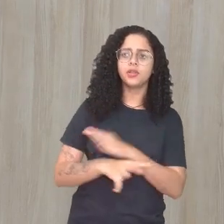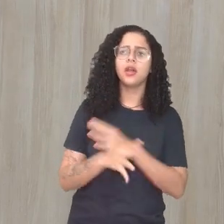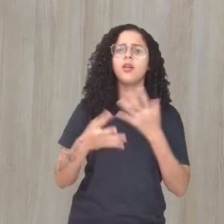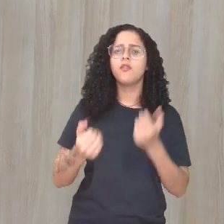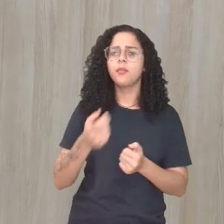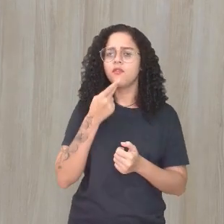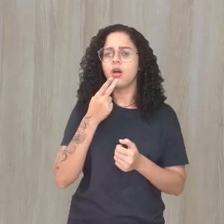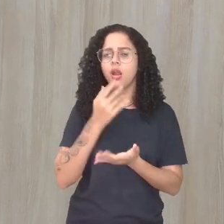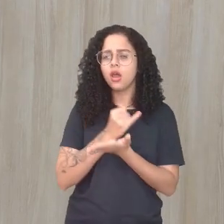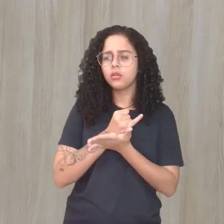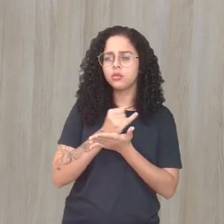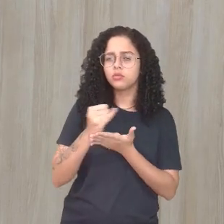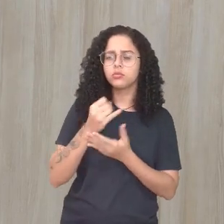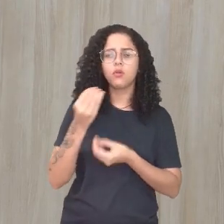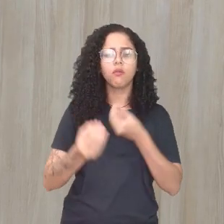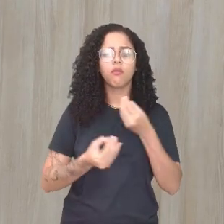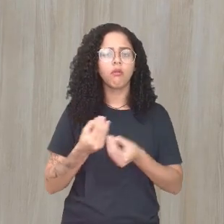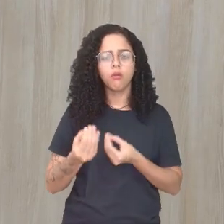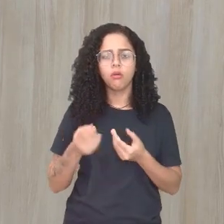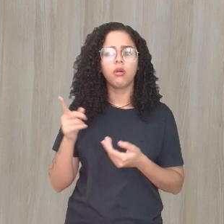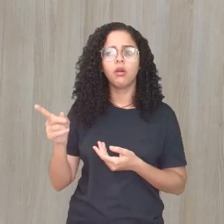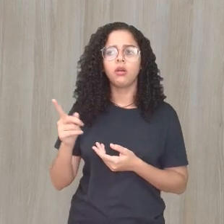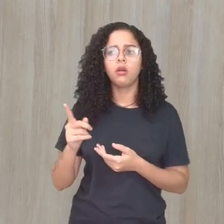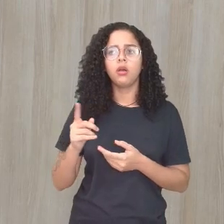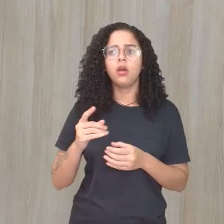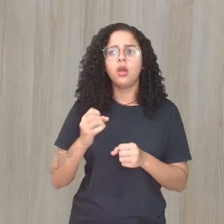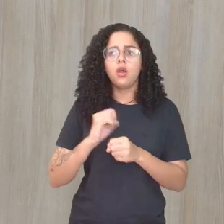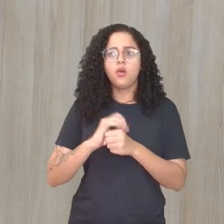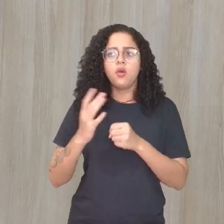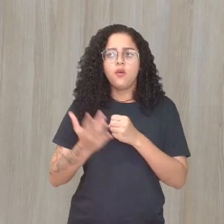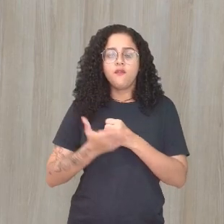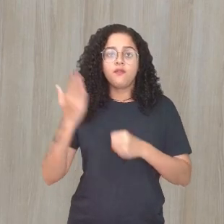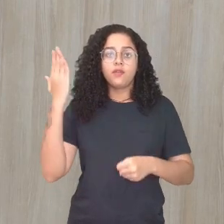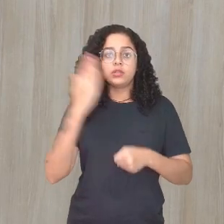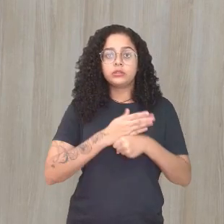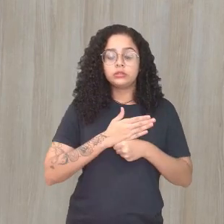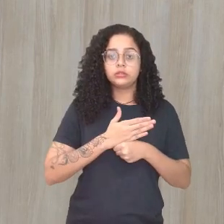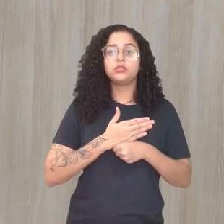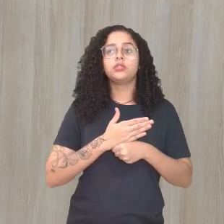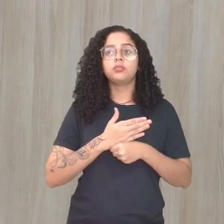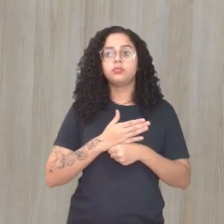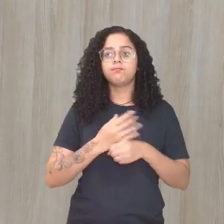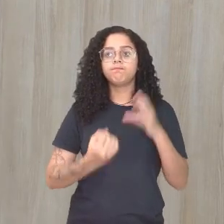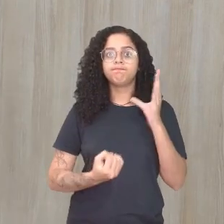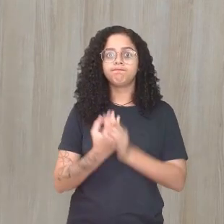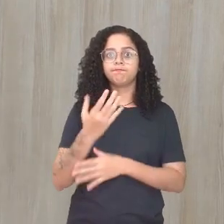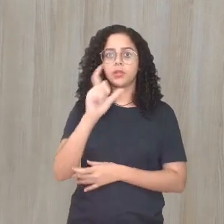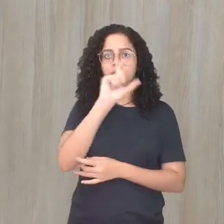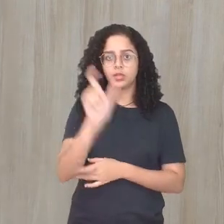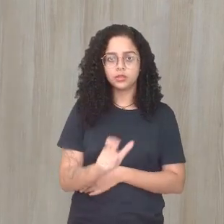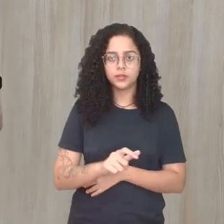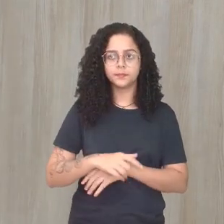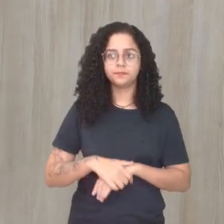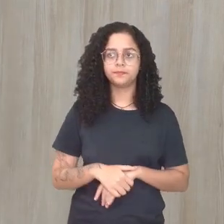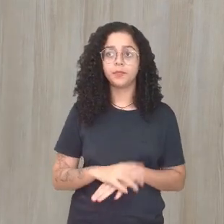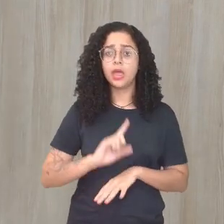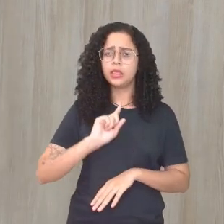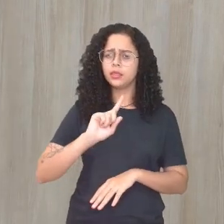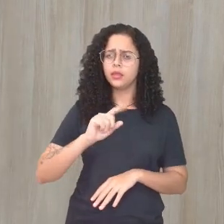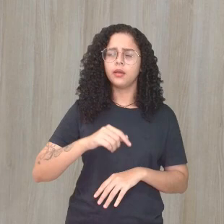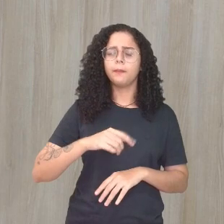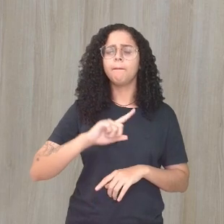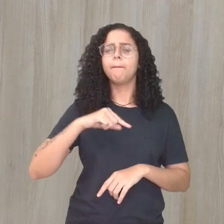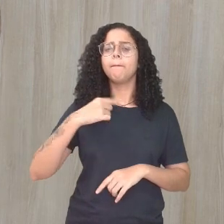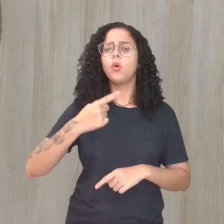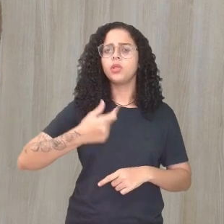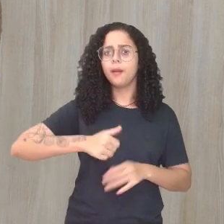dar uma introdução aqui de como é que o fascismo ele se instala na Itália. Veja, após a Primeira Guerra